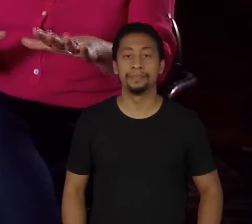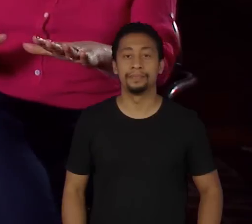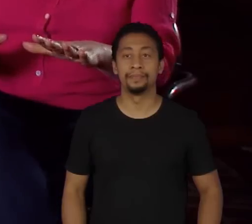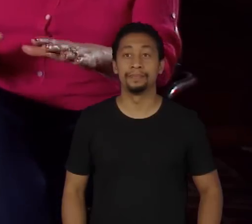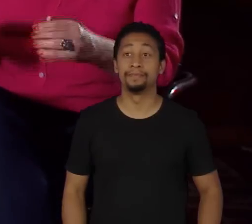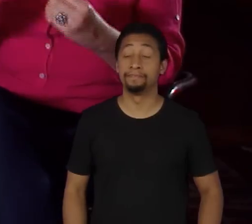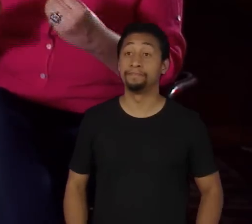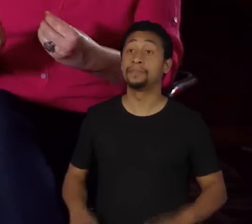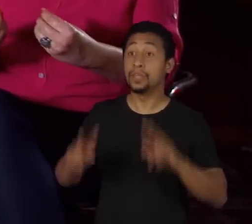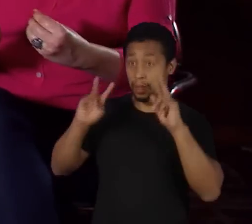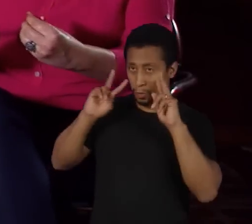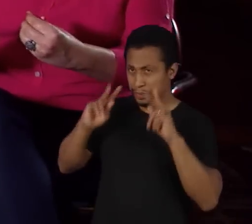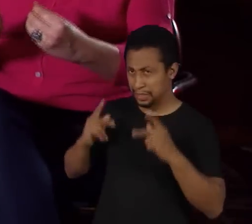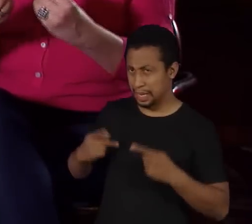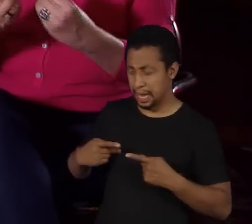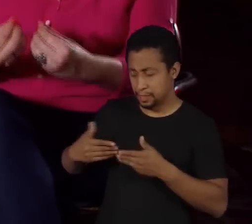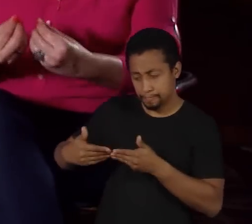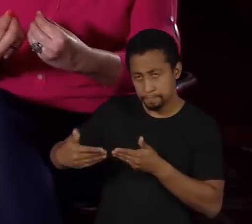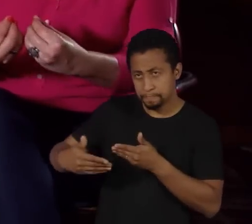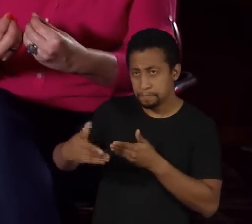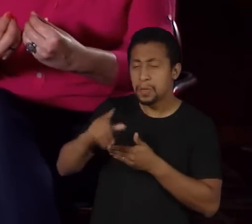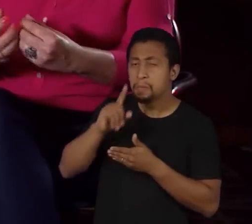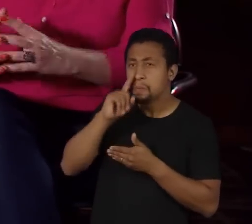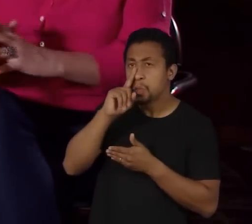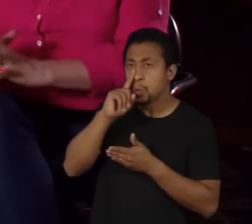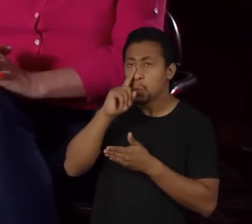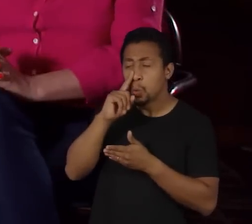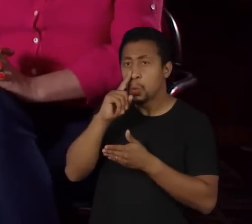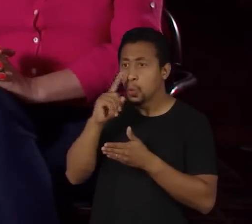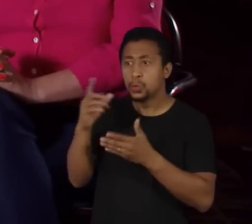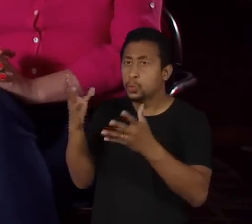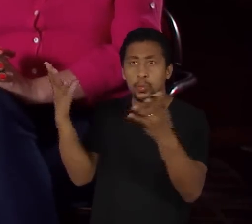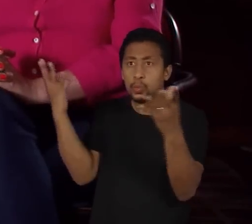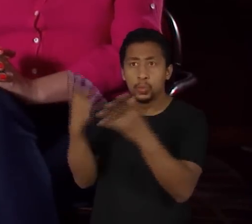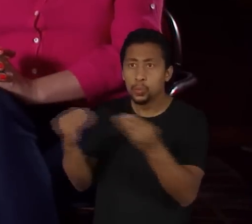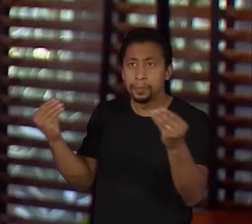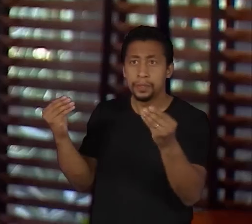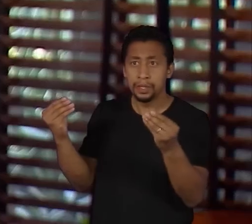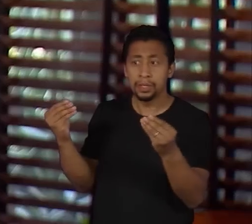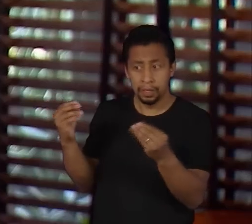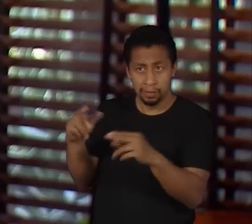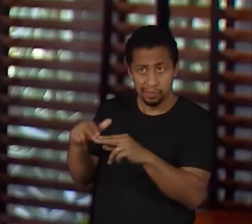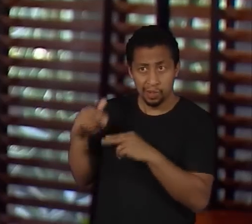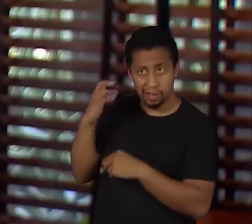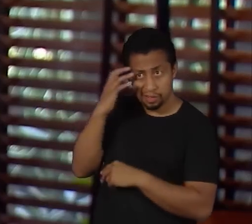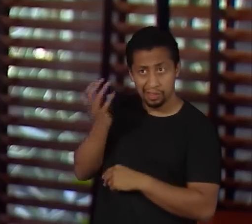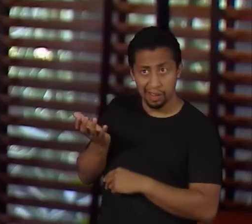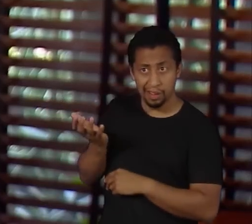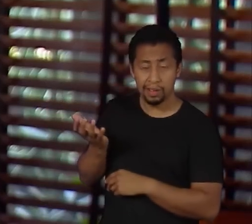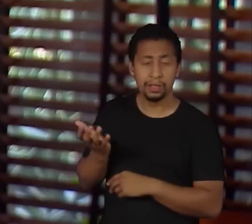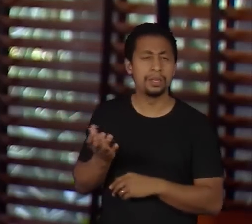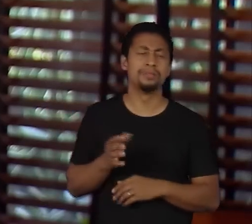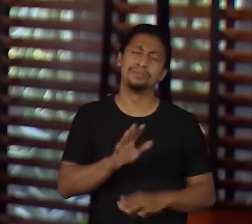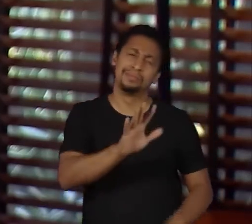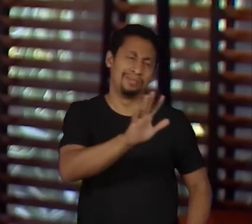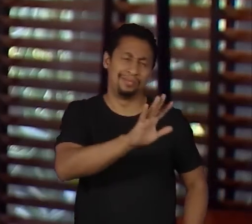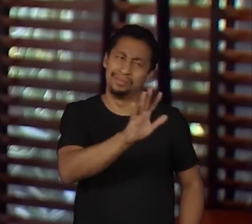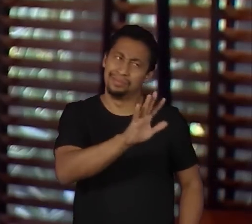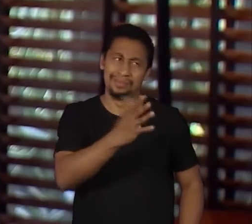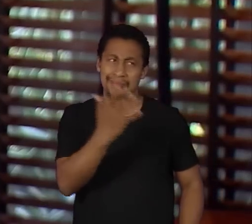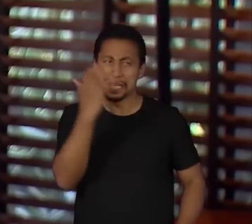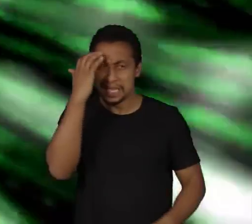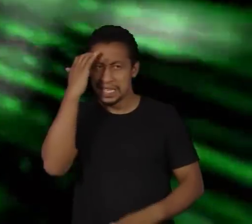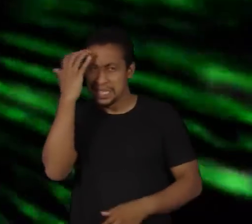A humanidade corre o risco de desaparecer por conta da inteligência artificial? E eu acho que está longe de